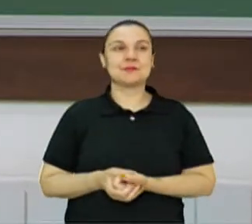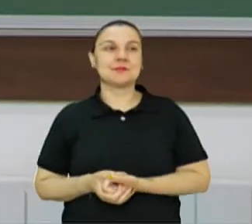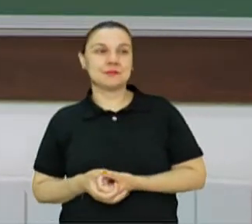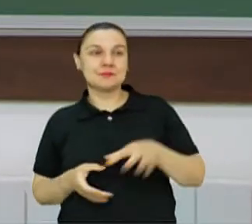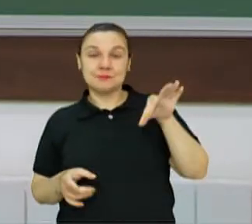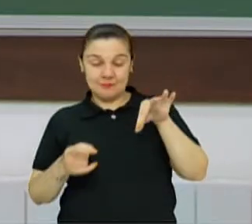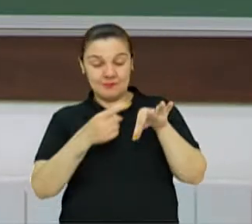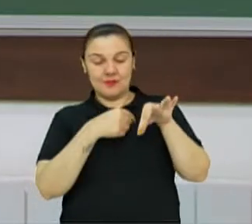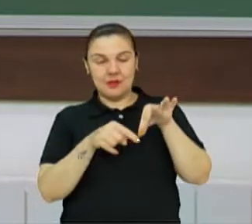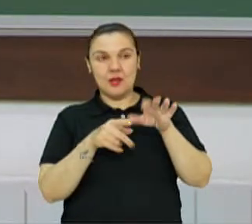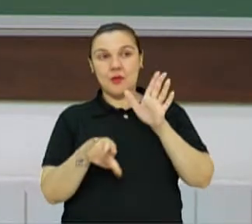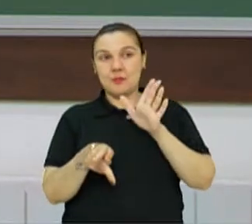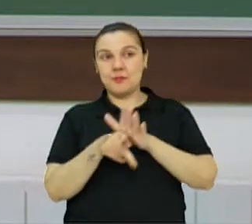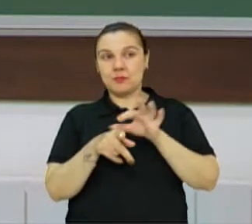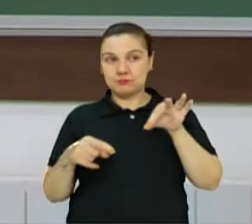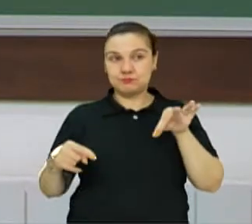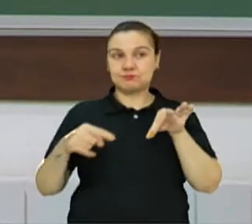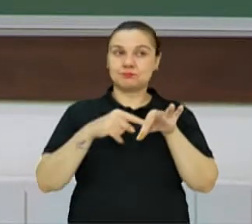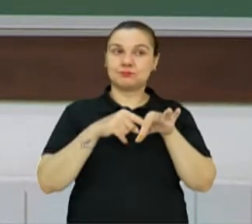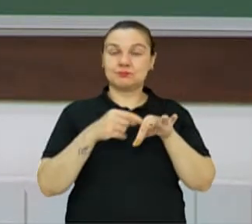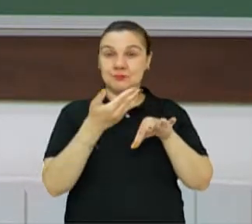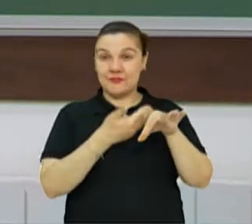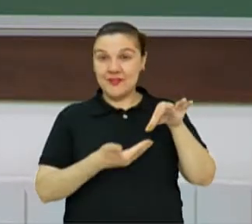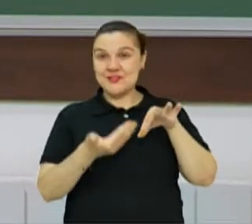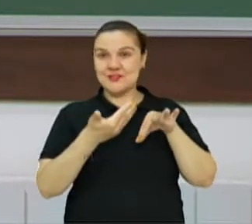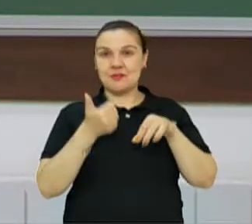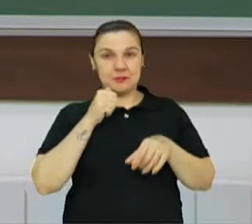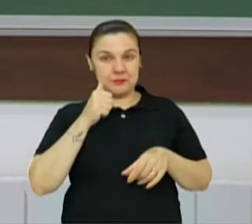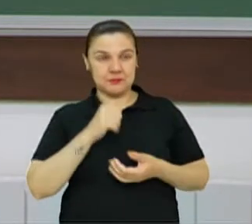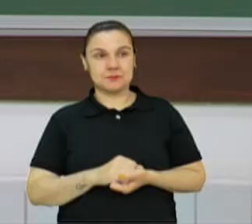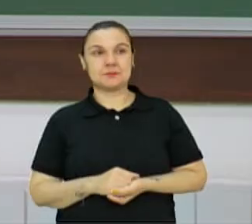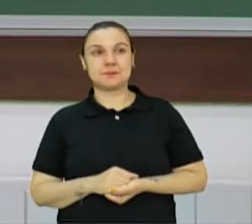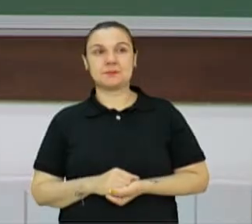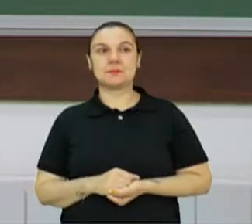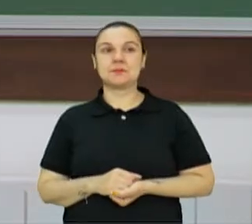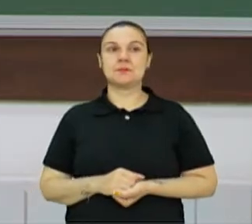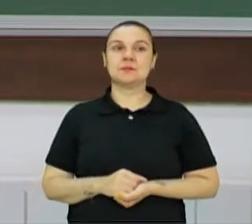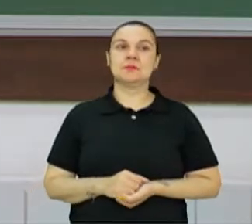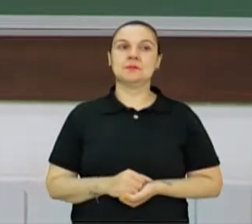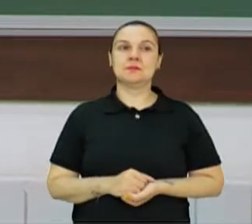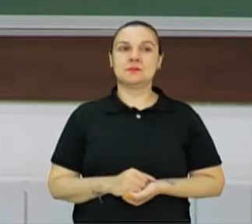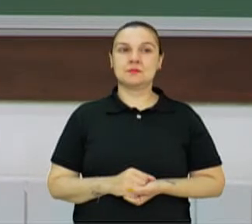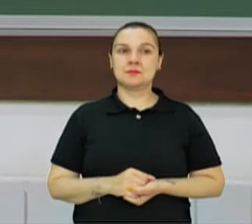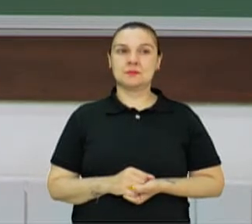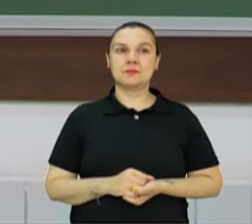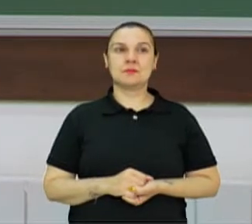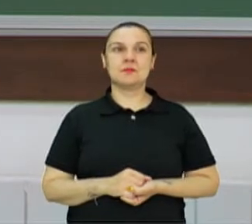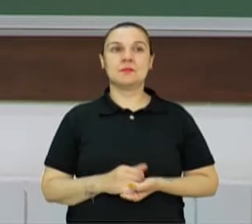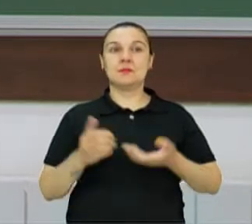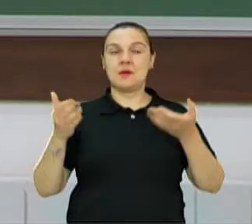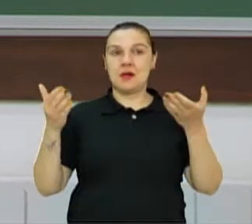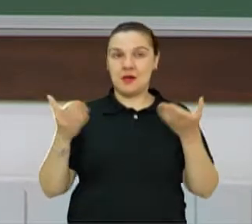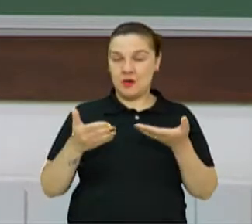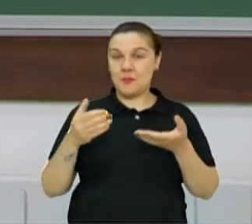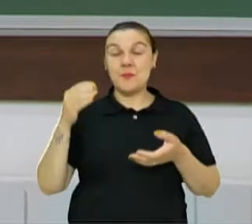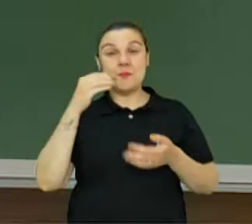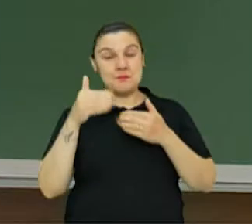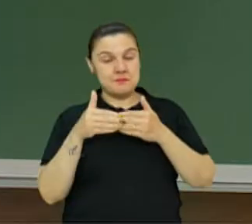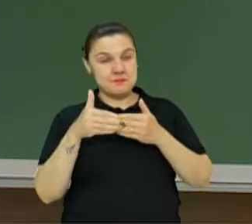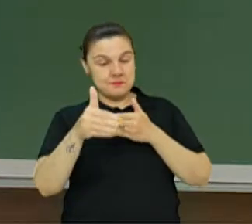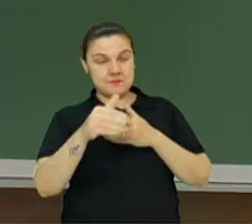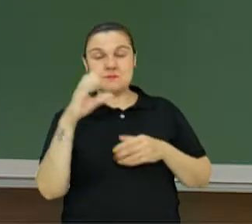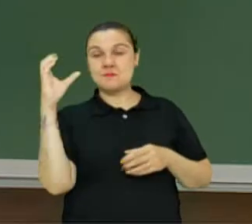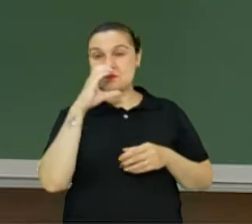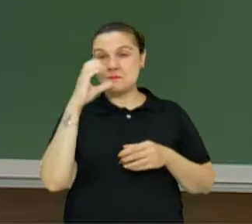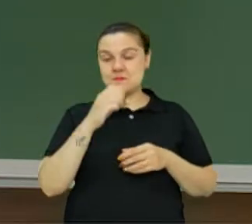é um protozoário que vai afetar aí a região vaginal, né? As mulheres, certo? Então, dando